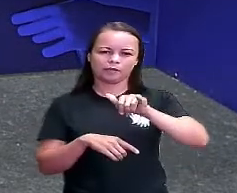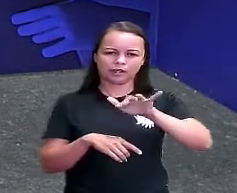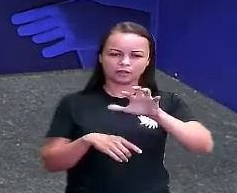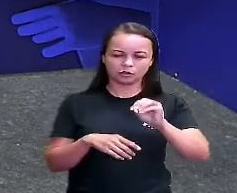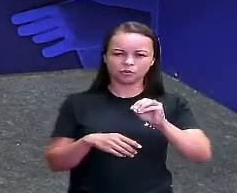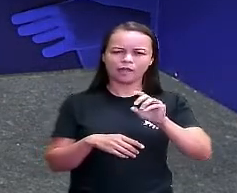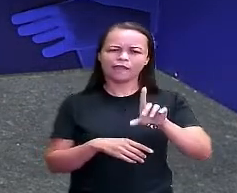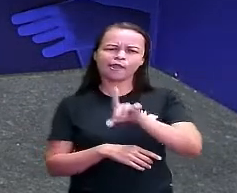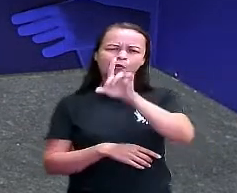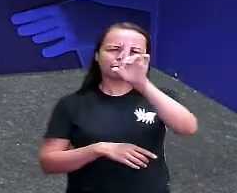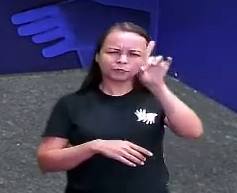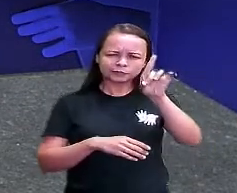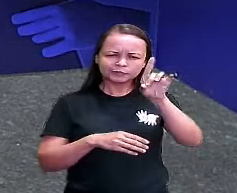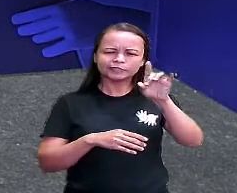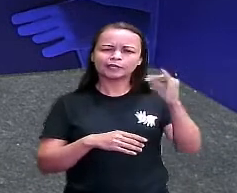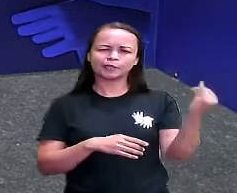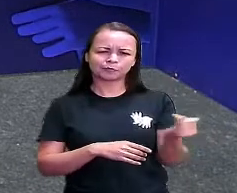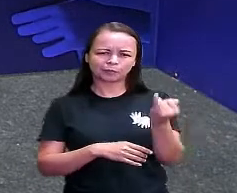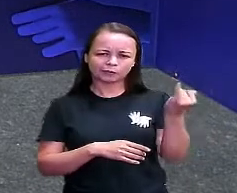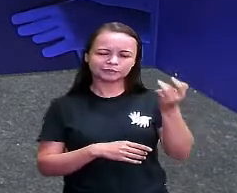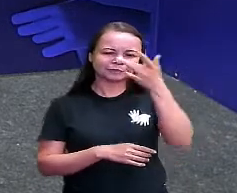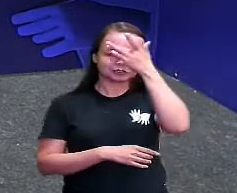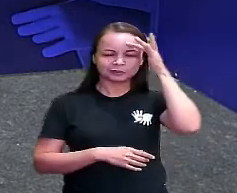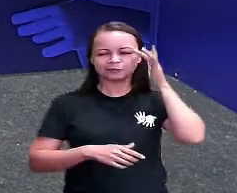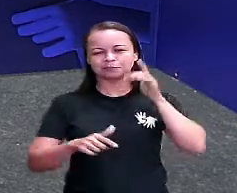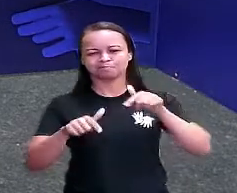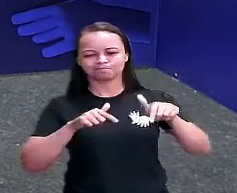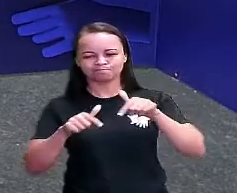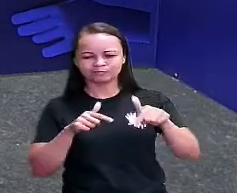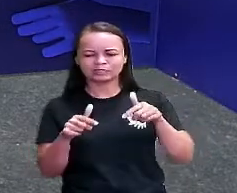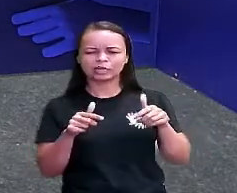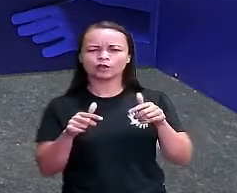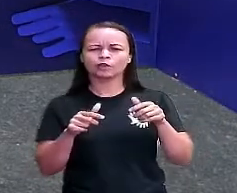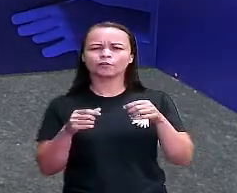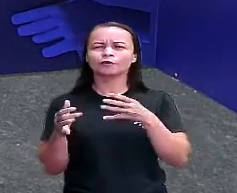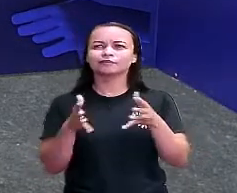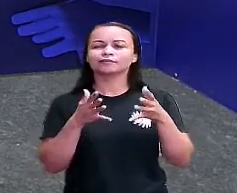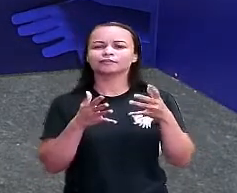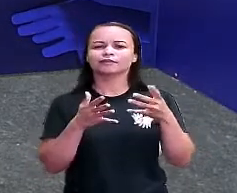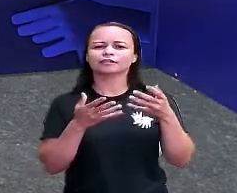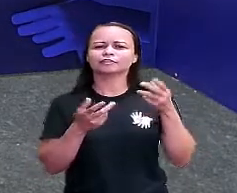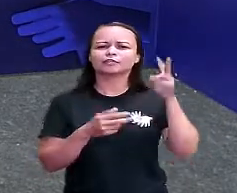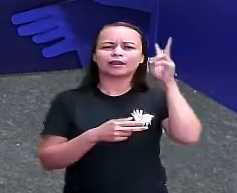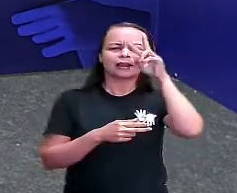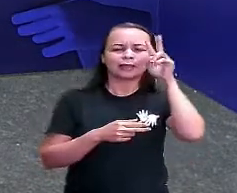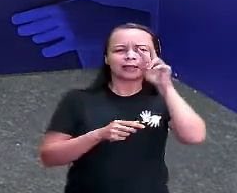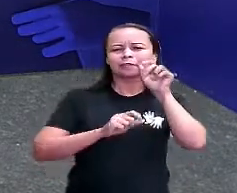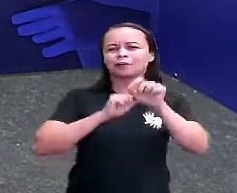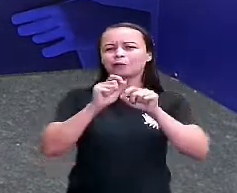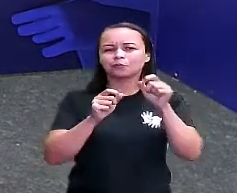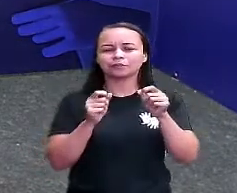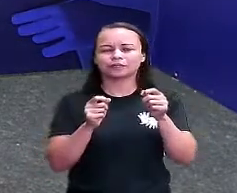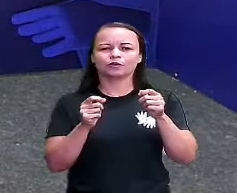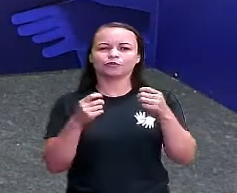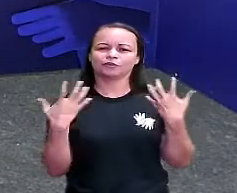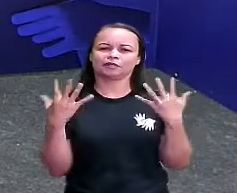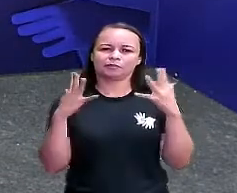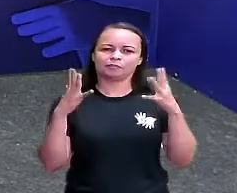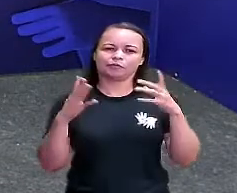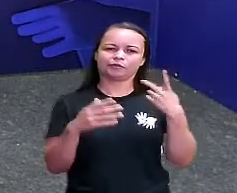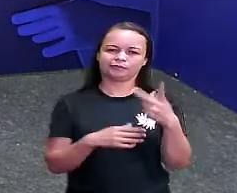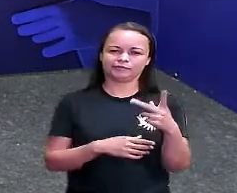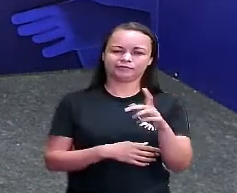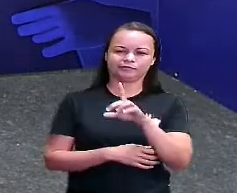vai saber por que surgiu essa comemoração e o que é que se relembra, o que é que se comemora nesse dia. Vamos